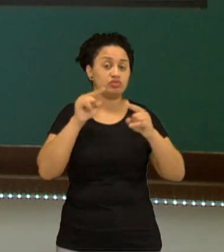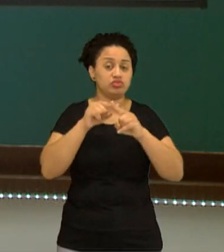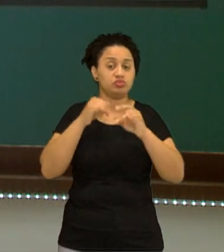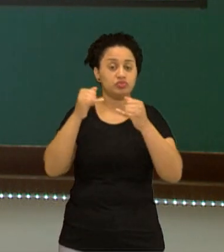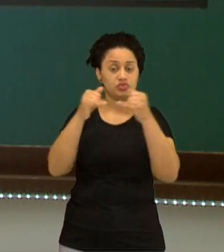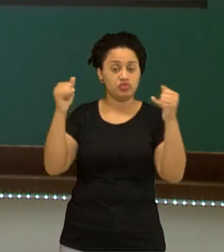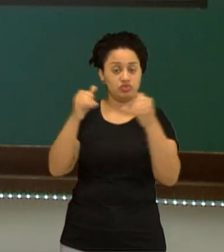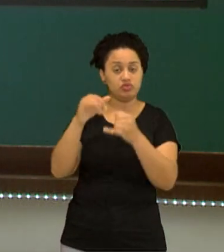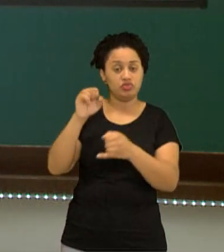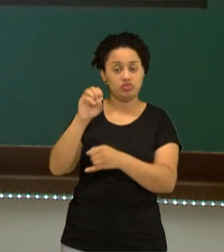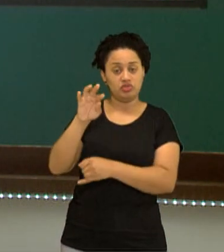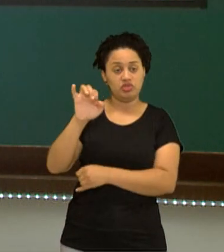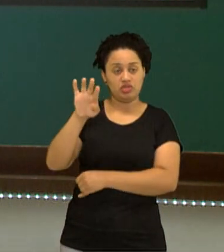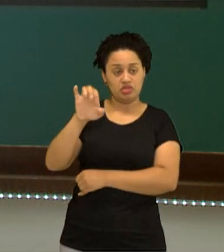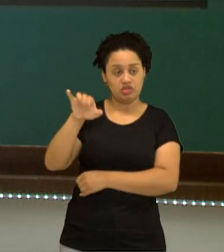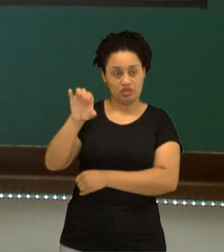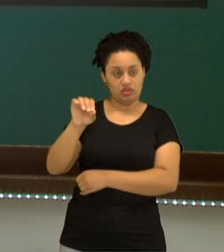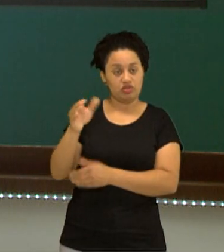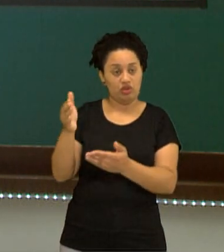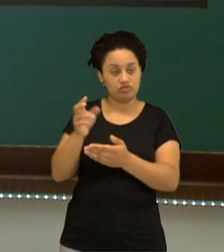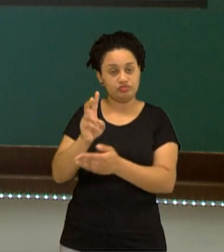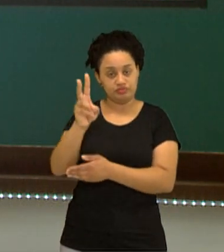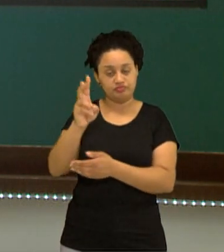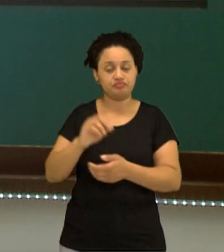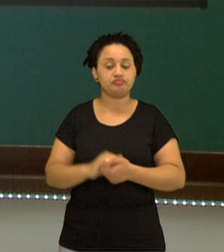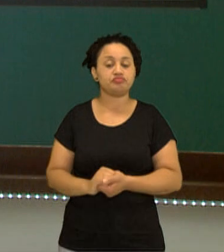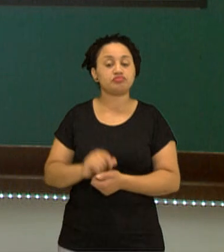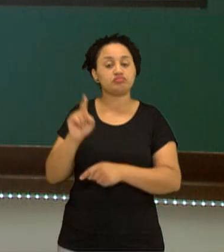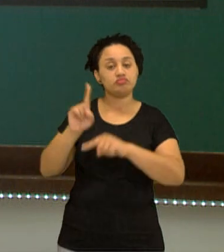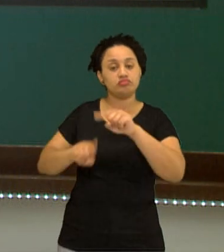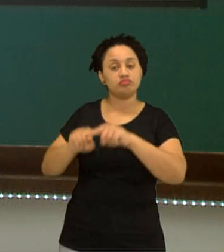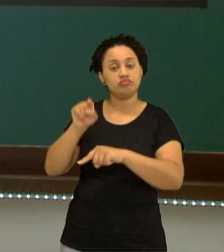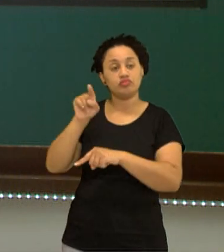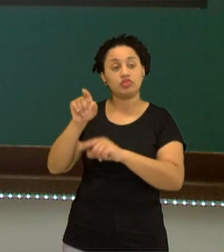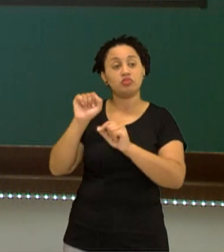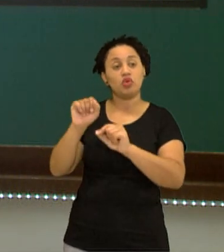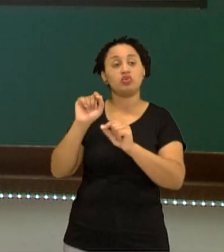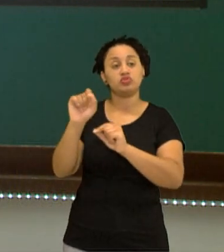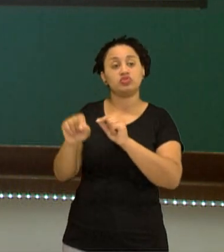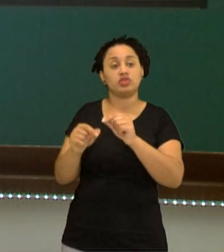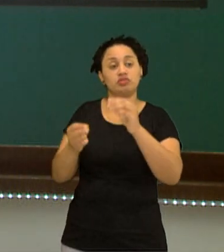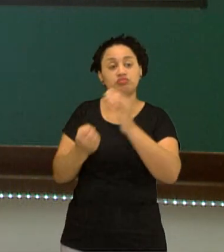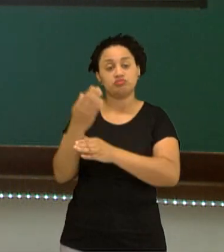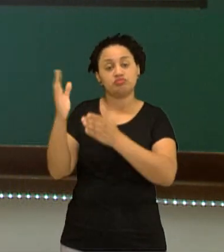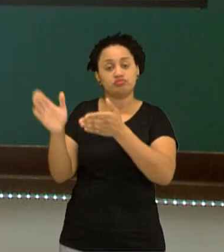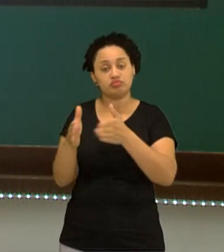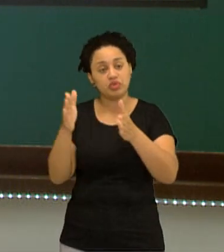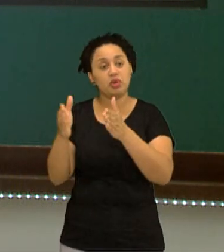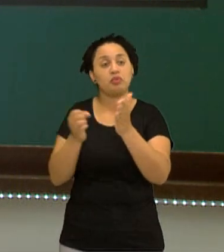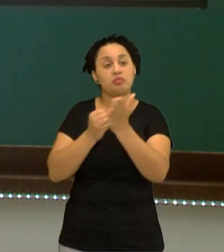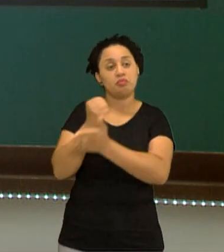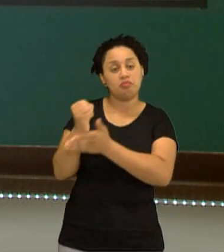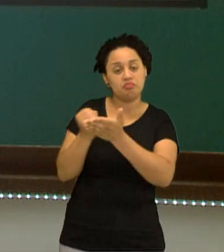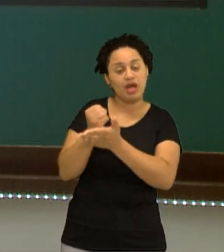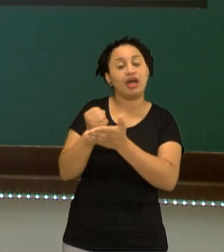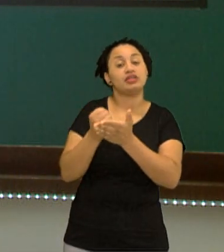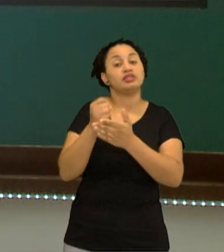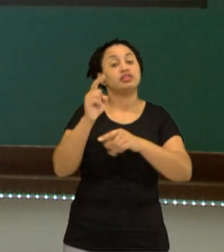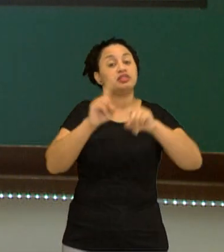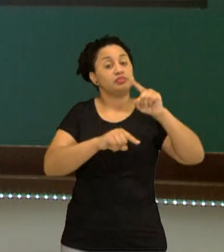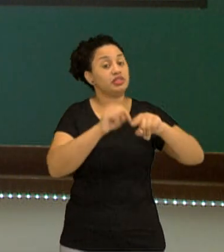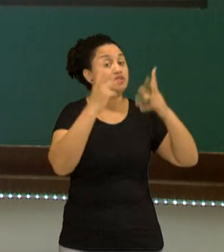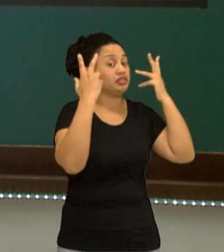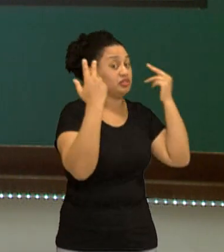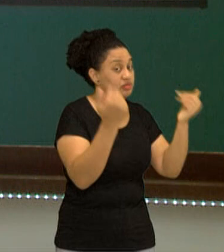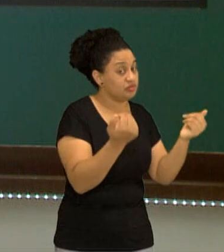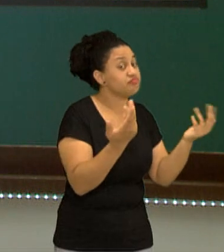sintético. Vamos adiante. Os materiais sintéticos podem ser, então, produzidos a partir de materiais naturais, que é